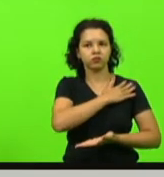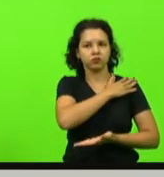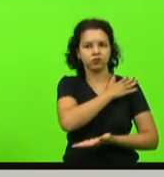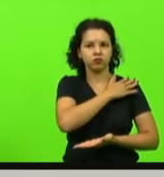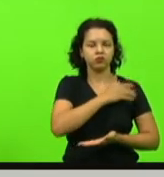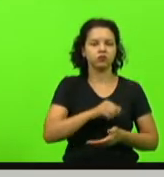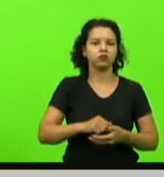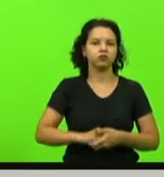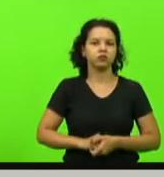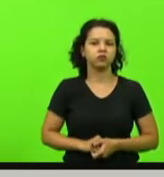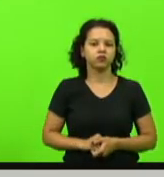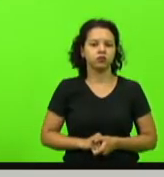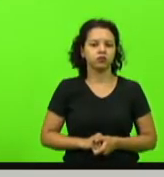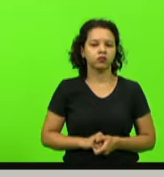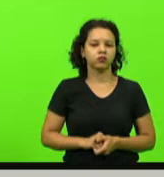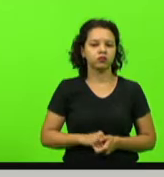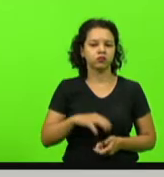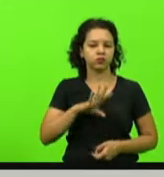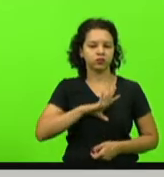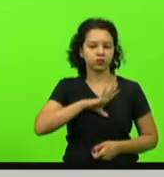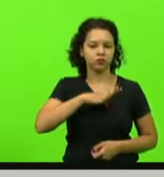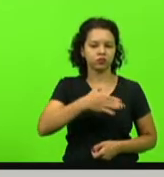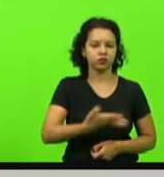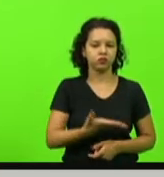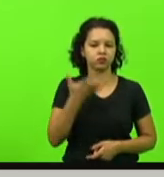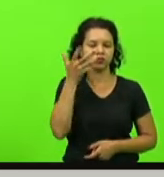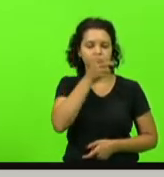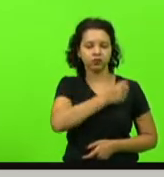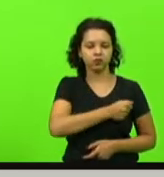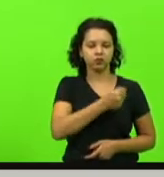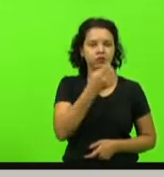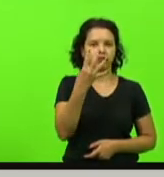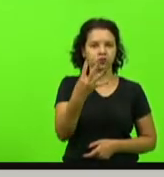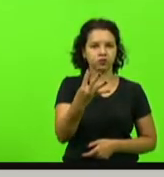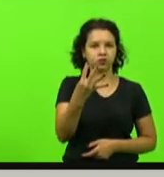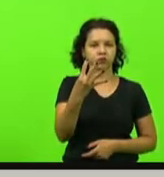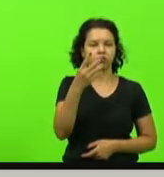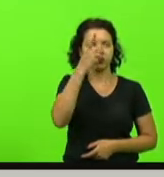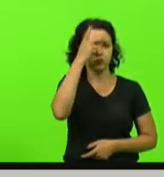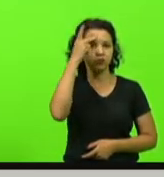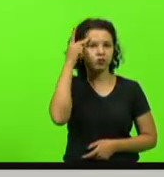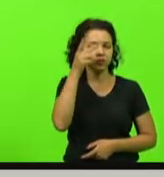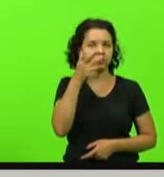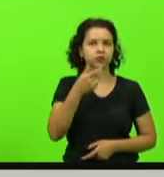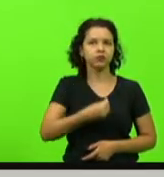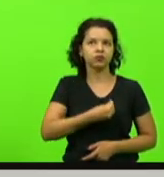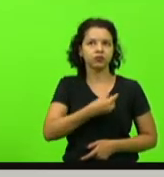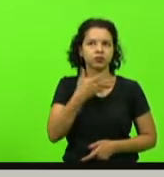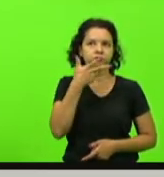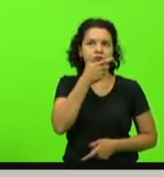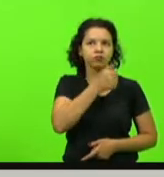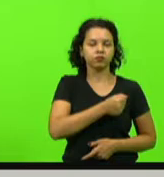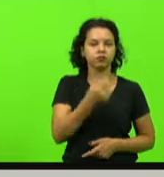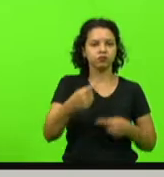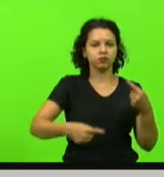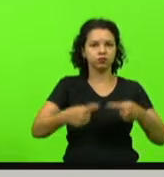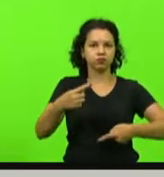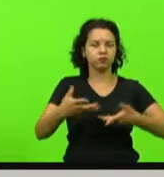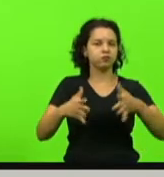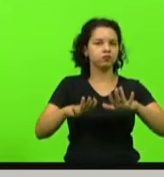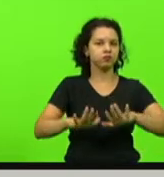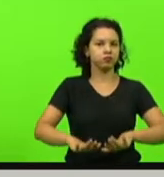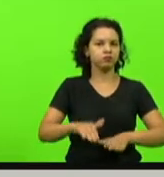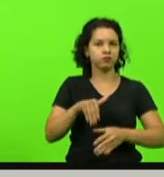pelo ato de bravura no salvamento de 4 sobreviventes. Em discussão, não havendo quem queira discutir,